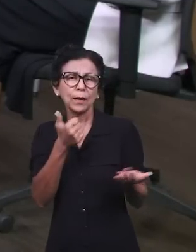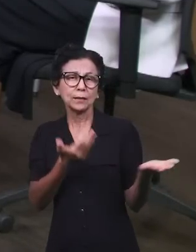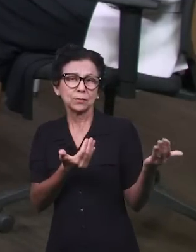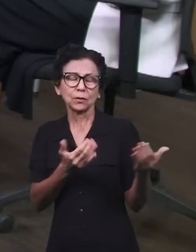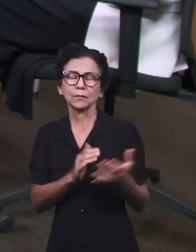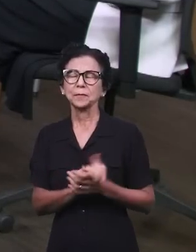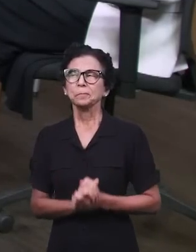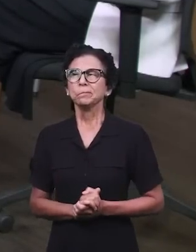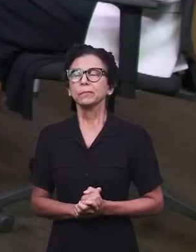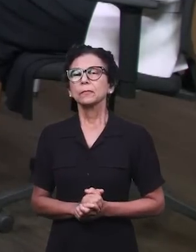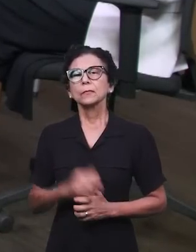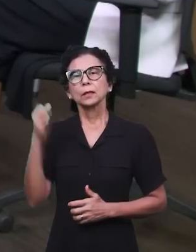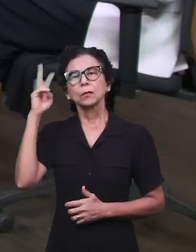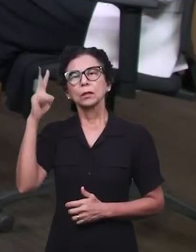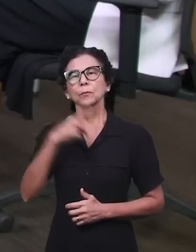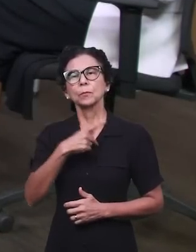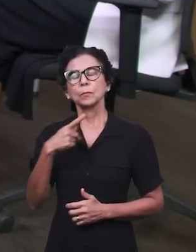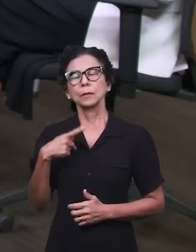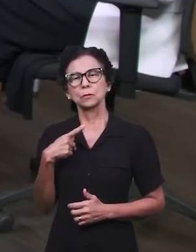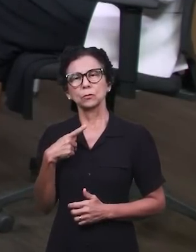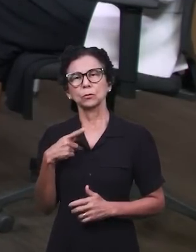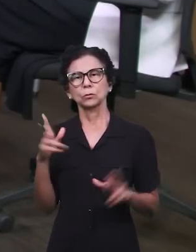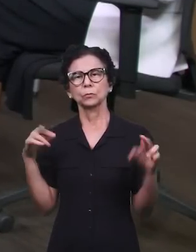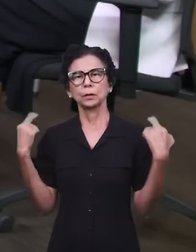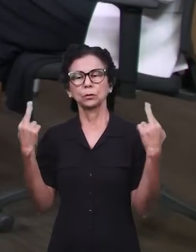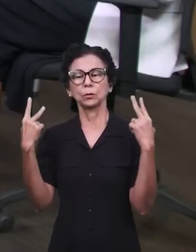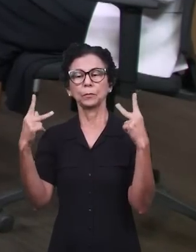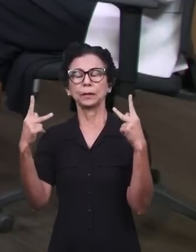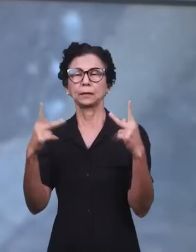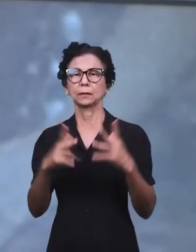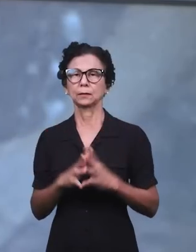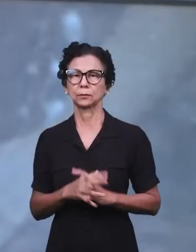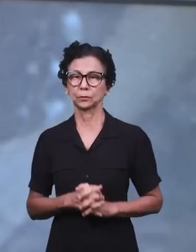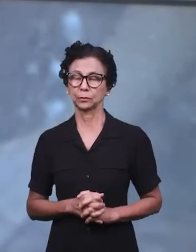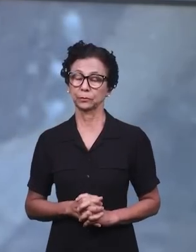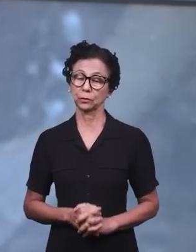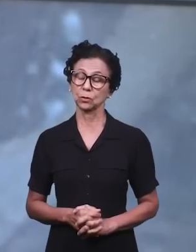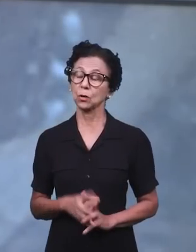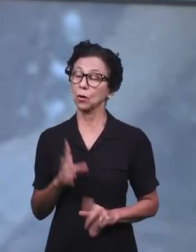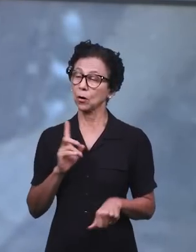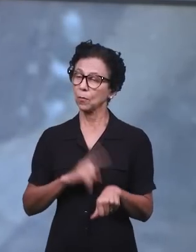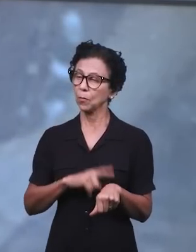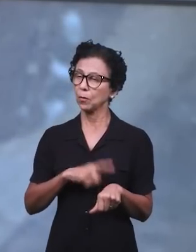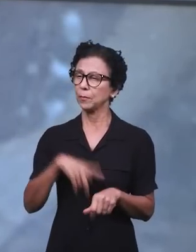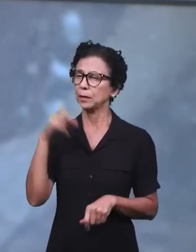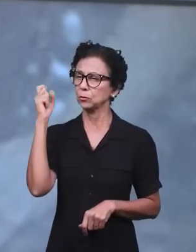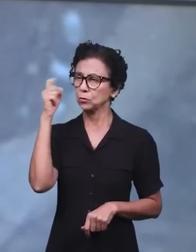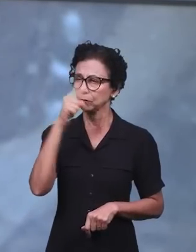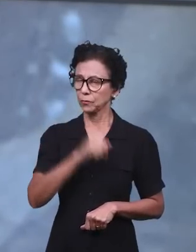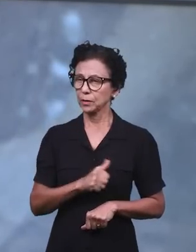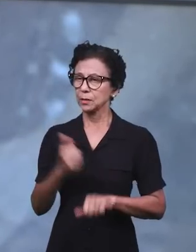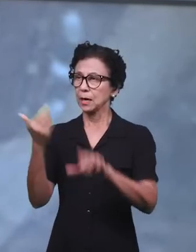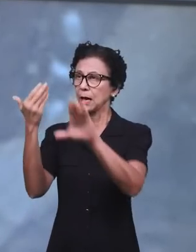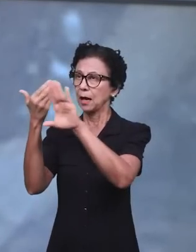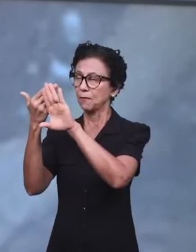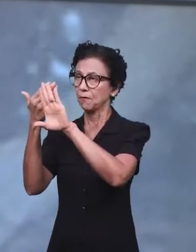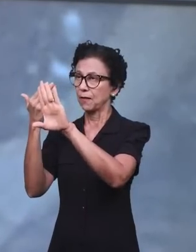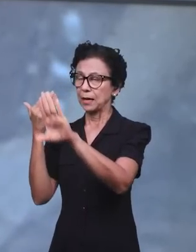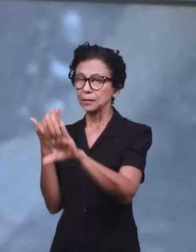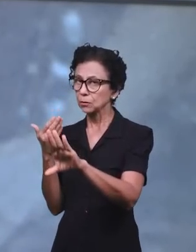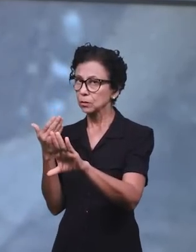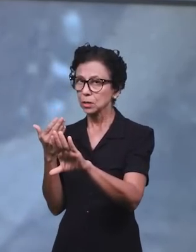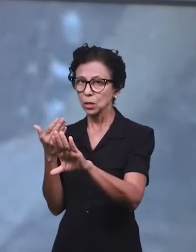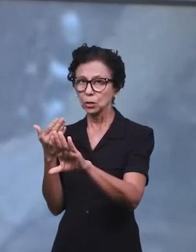pregando numa reunião de jovens, e ele disse o seguinte: quando as coisas estiverem difíceis, não corra do Senhor não, corra para